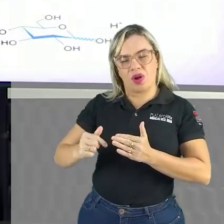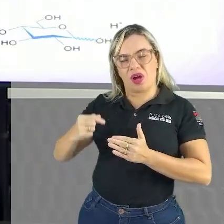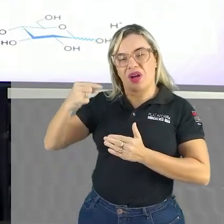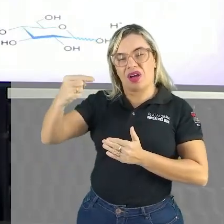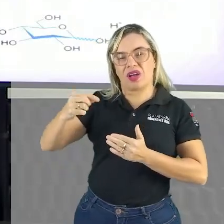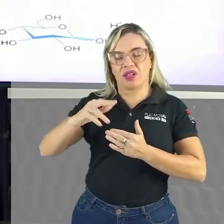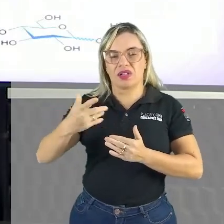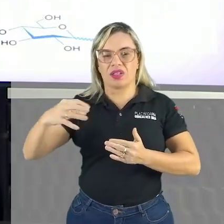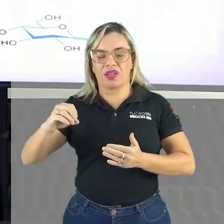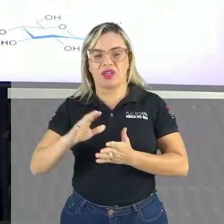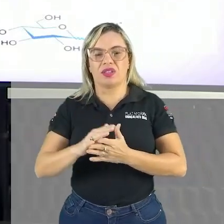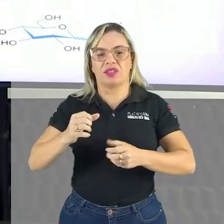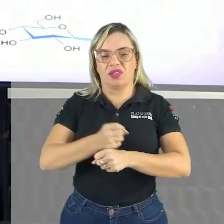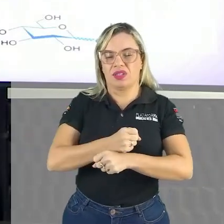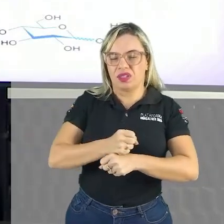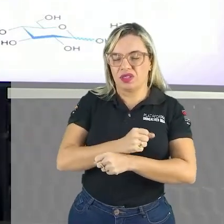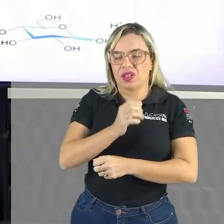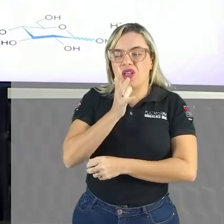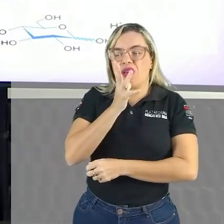lenta mesmo, gente.